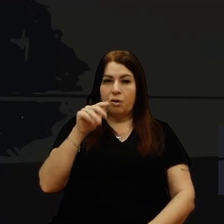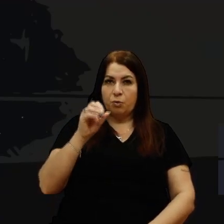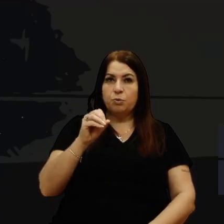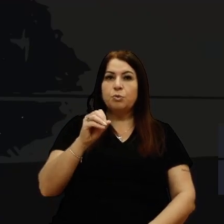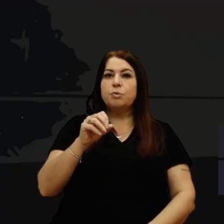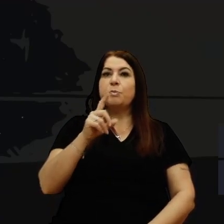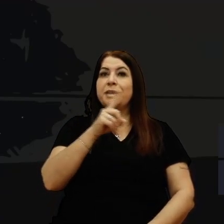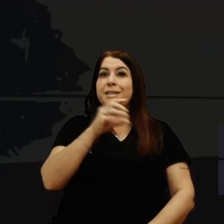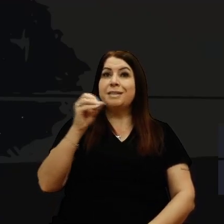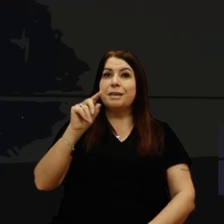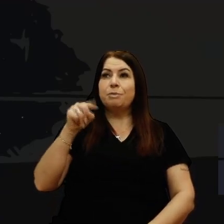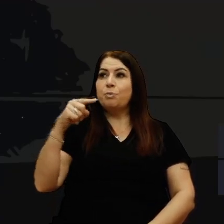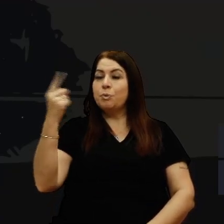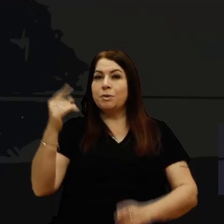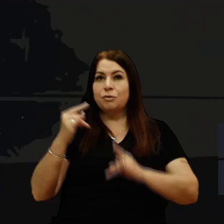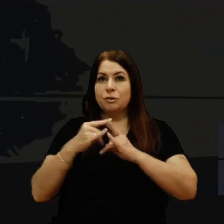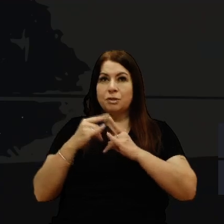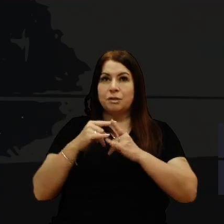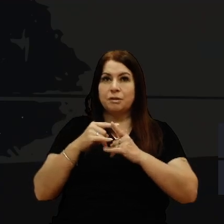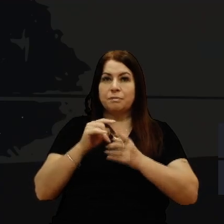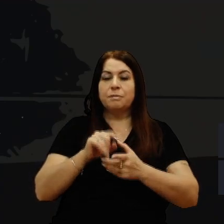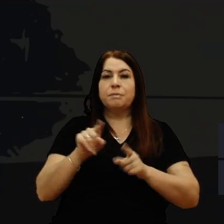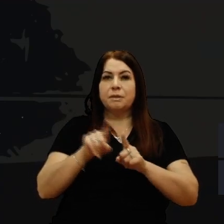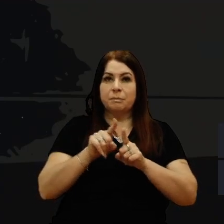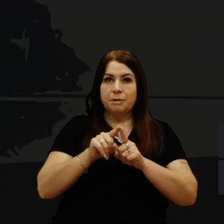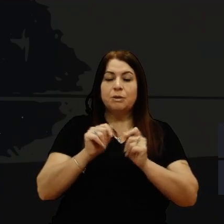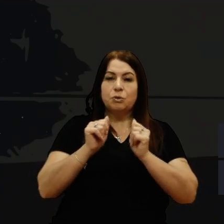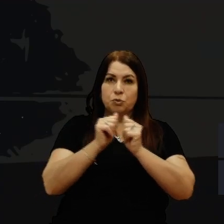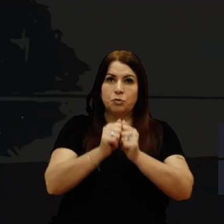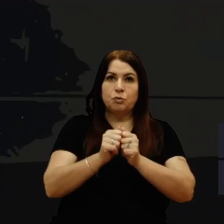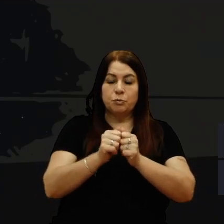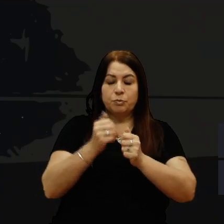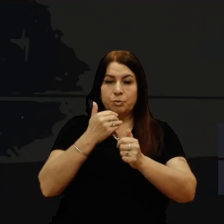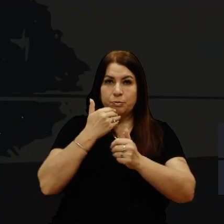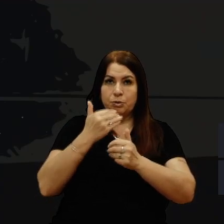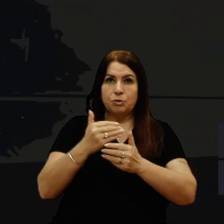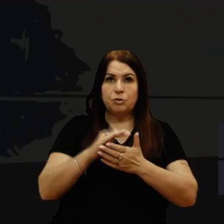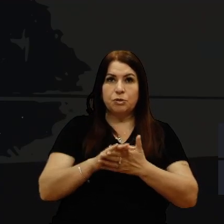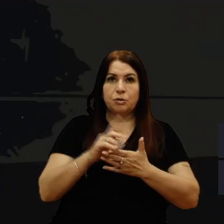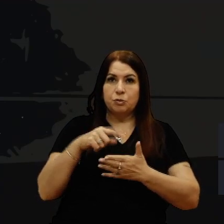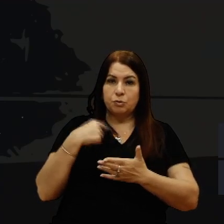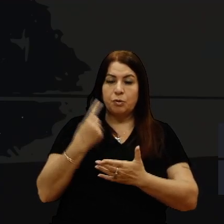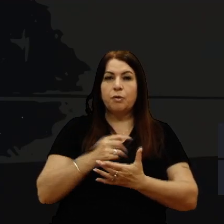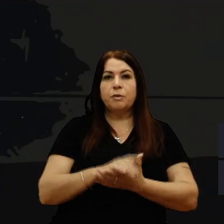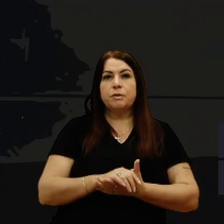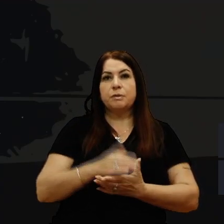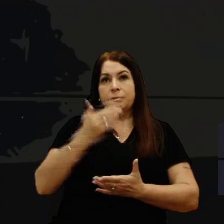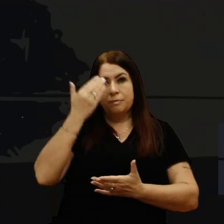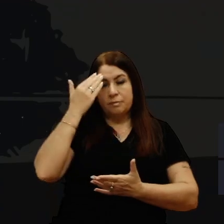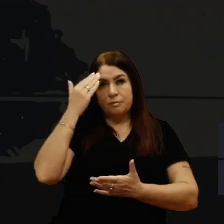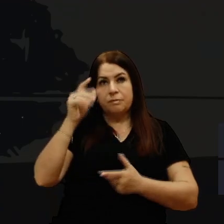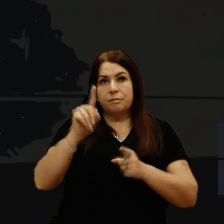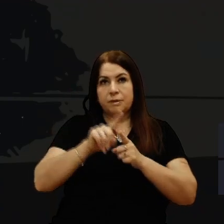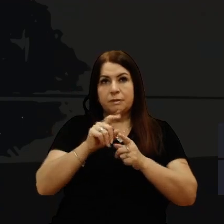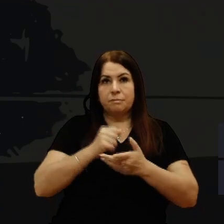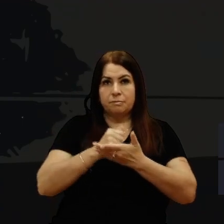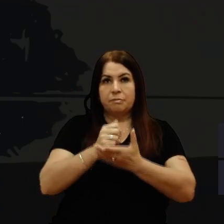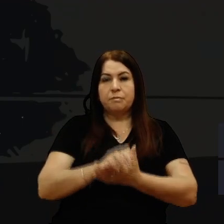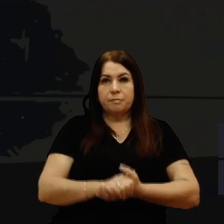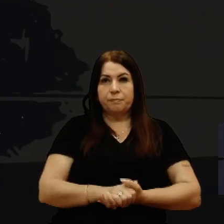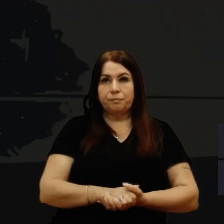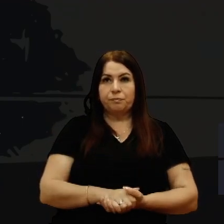uma outra entidade aqui, para Caxias do Sul, também através de uma solicitação nossa. Quero agradecer muito pelo apoio.